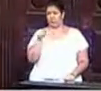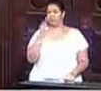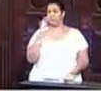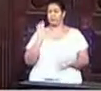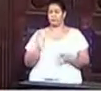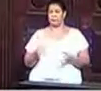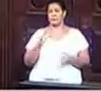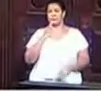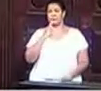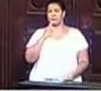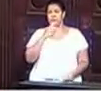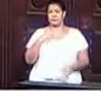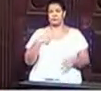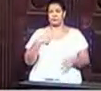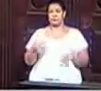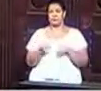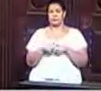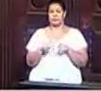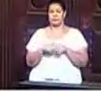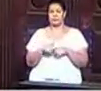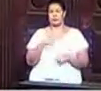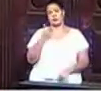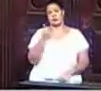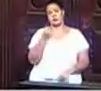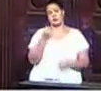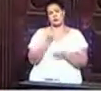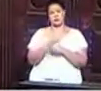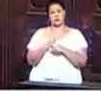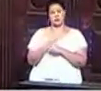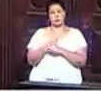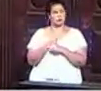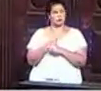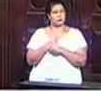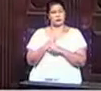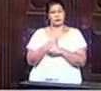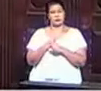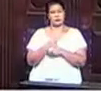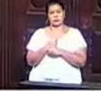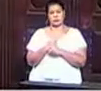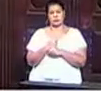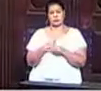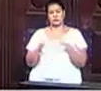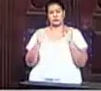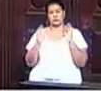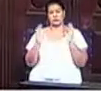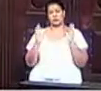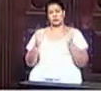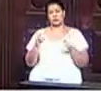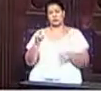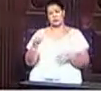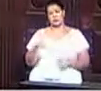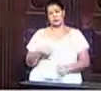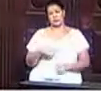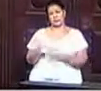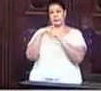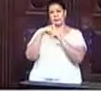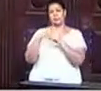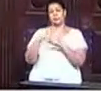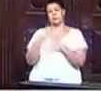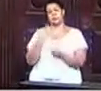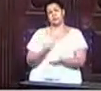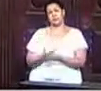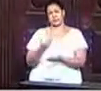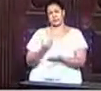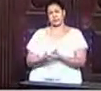São Gonçalo não pode esperar mais. São 20 anos. Conclua, deputado. Desde a privatização da Conerd, e agora eles querem estudar de